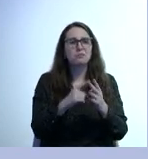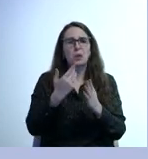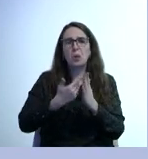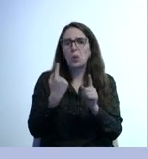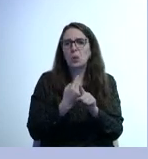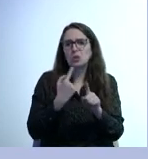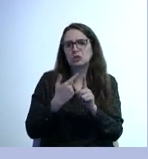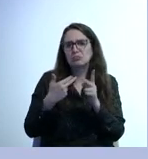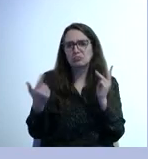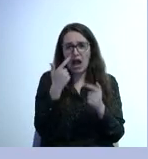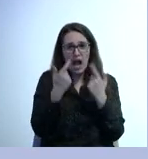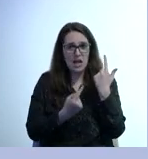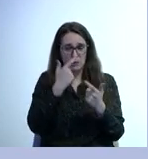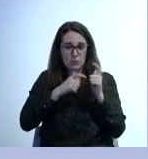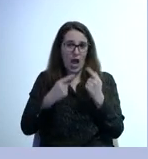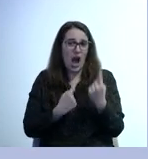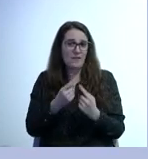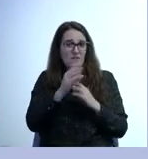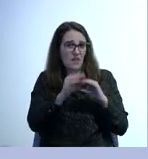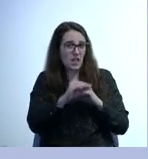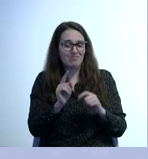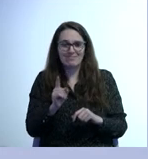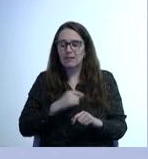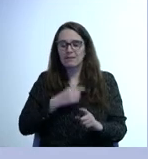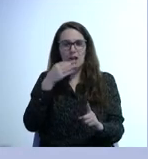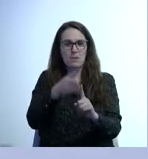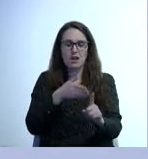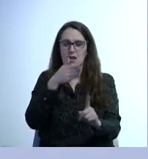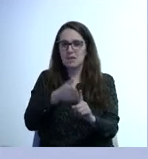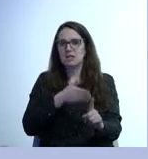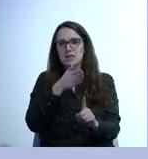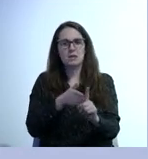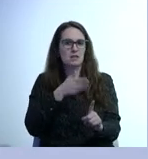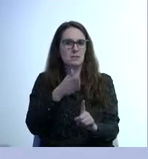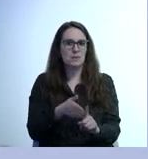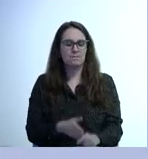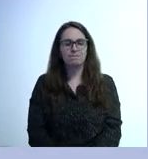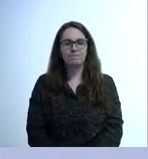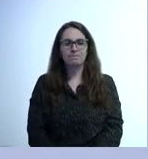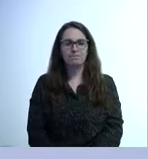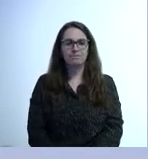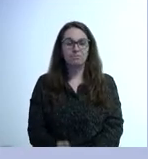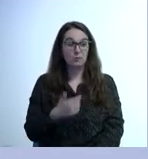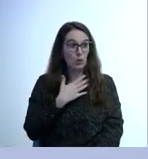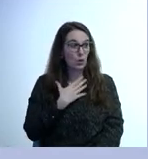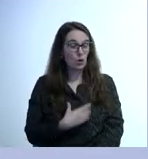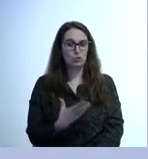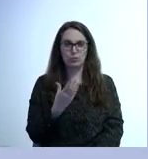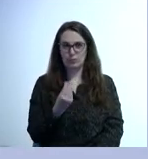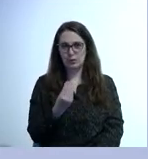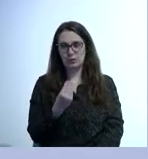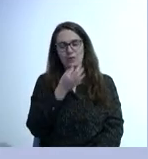outras coisas que normalmente ocupam o nosso tempo, por hipótese. Eu gosto imenso de